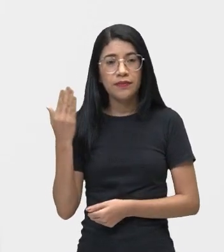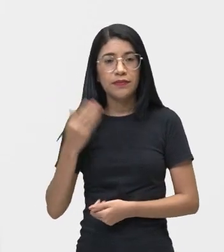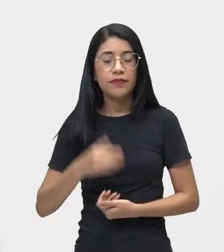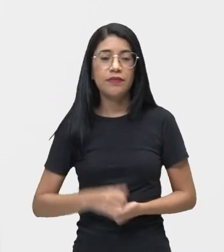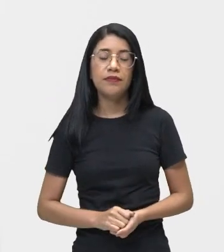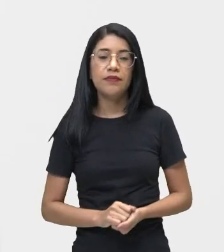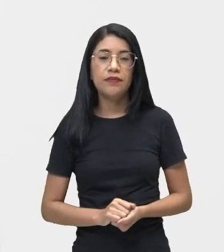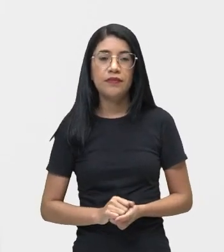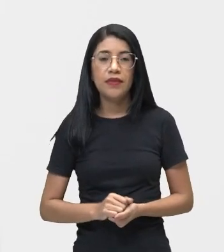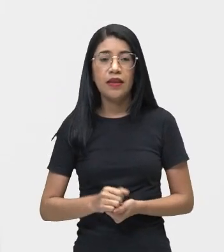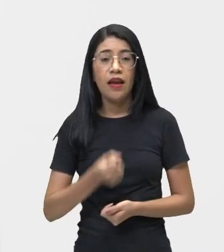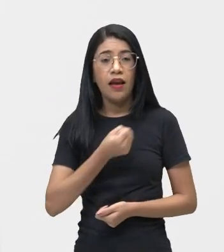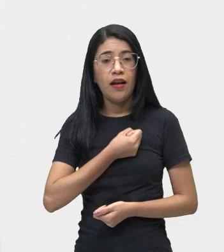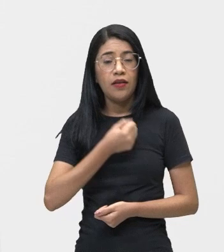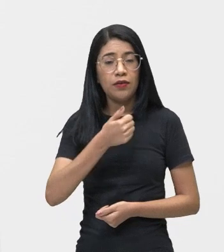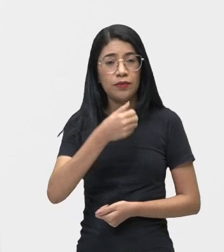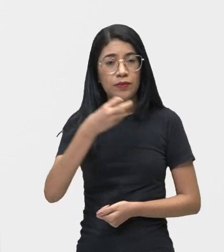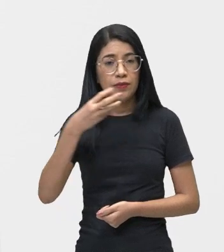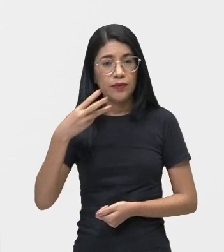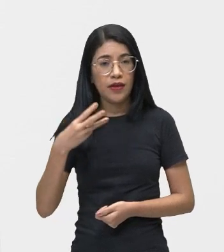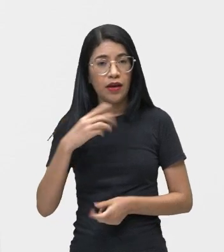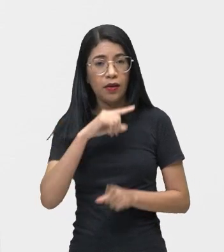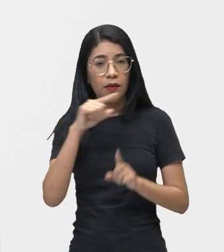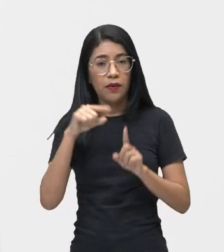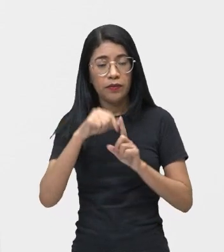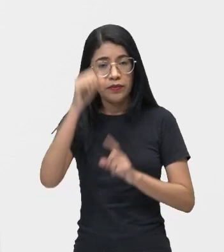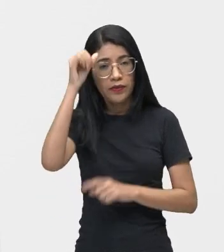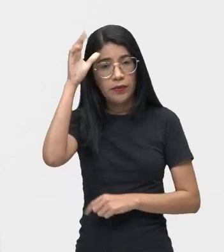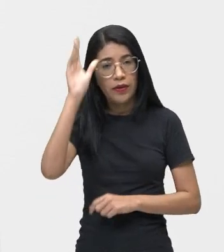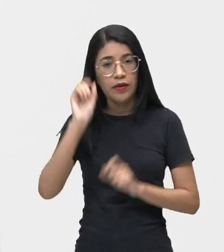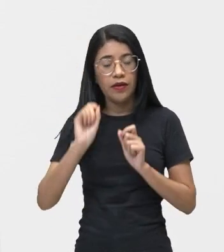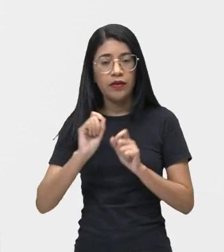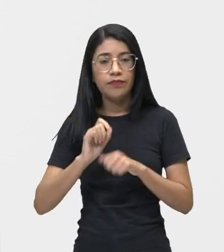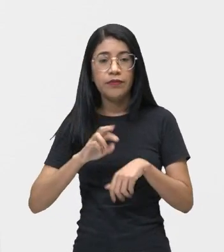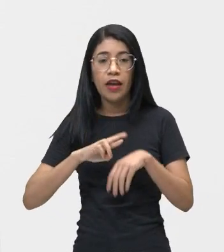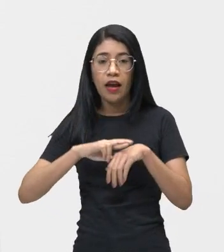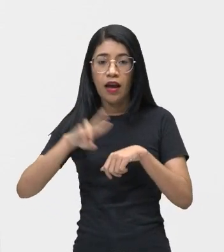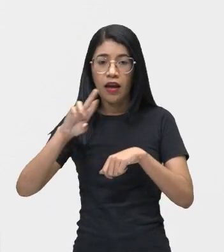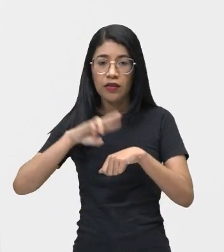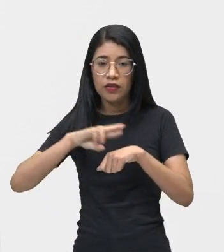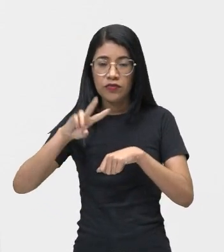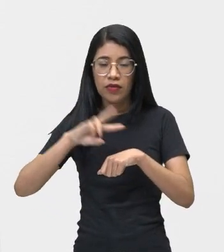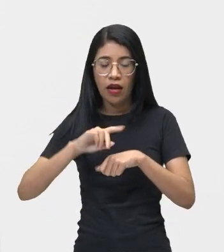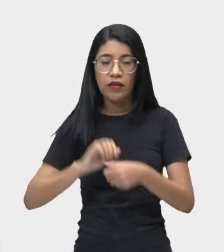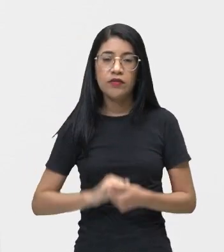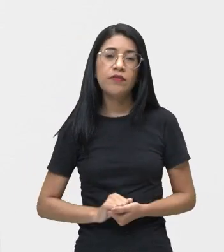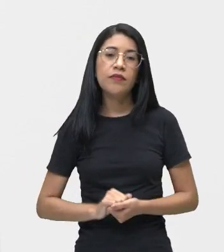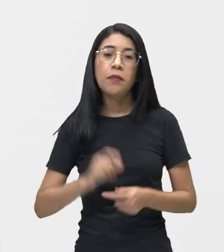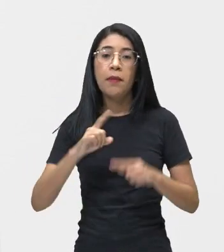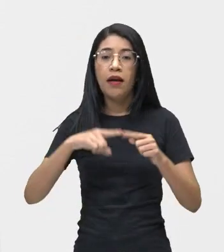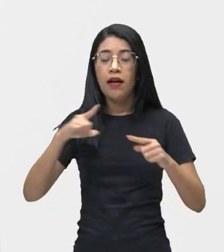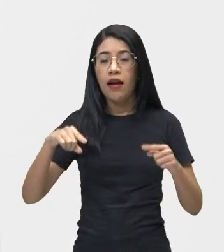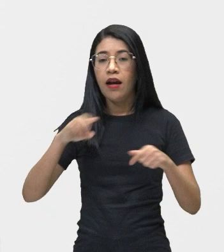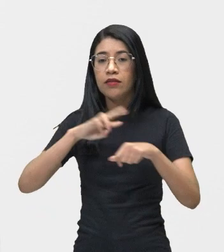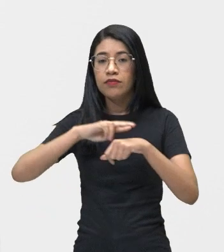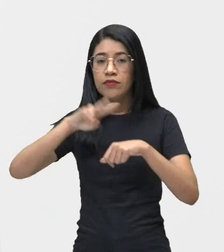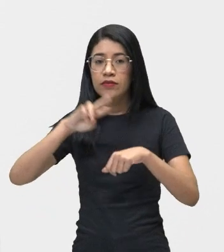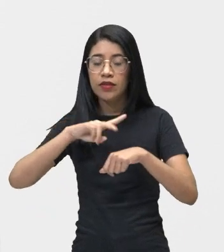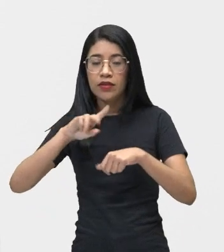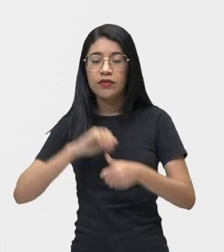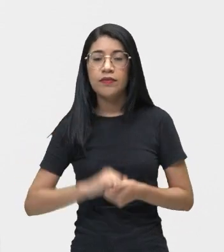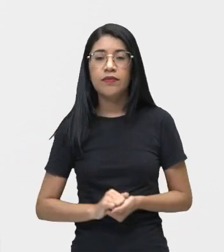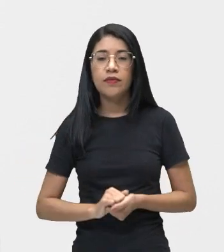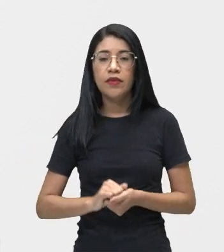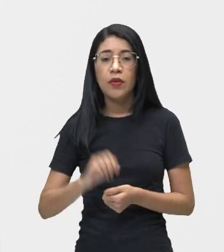aí, aula 13, objeto de conhecimento, radioatividade, material